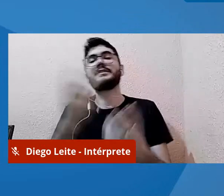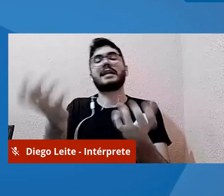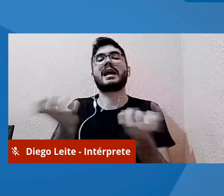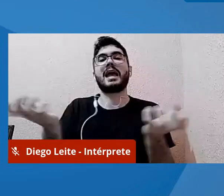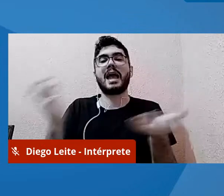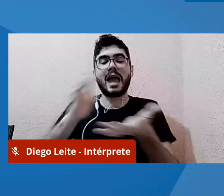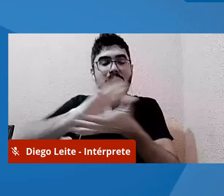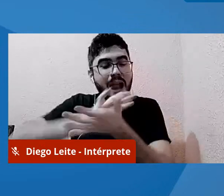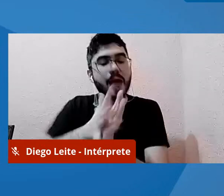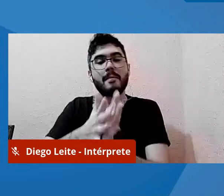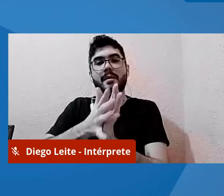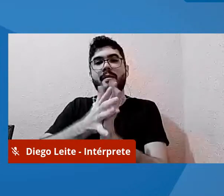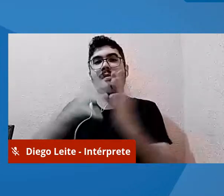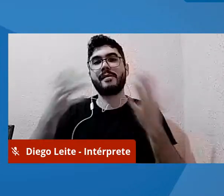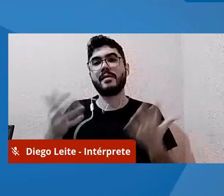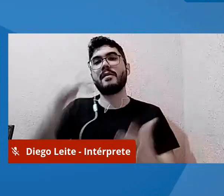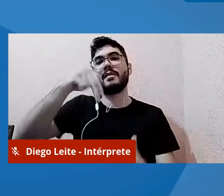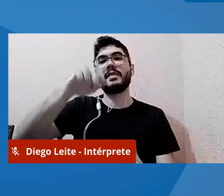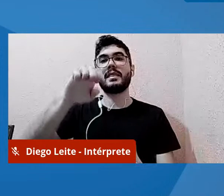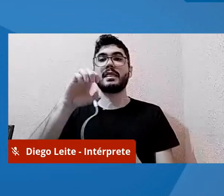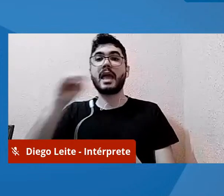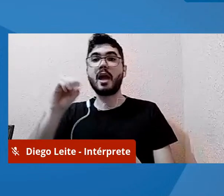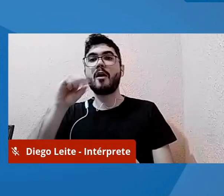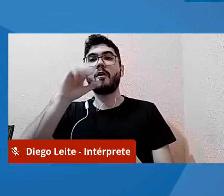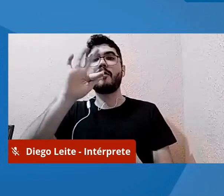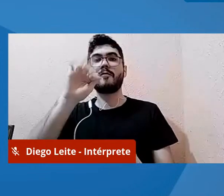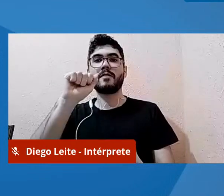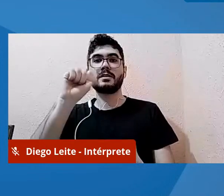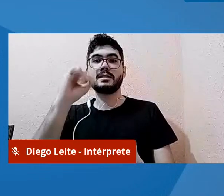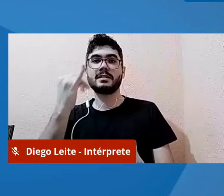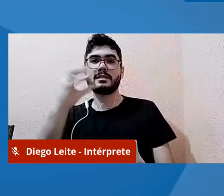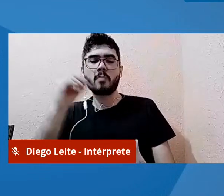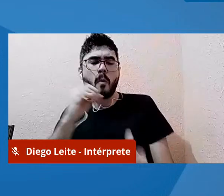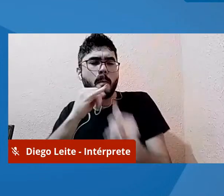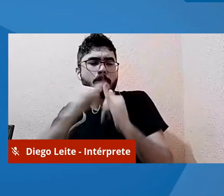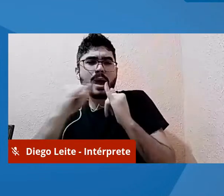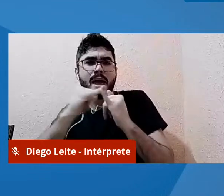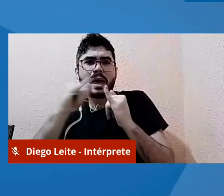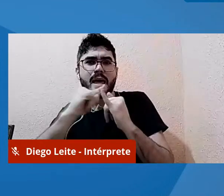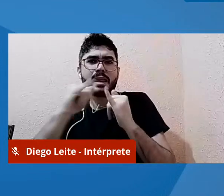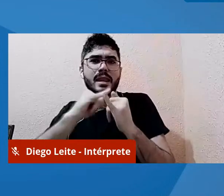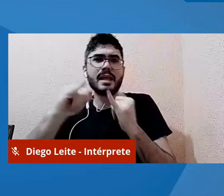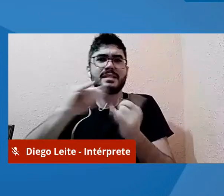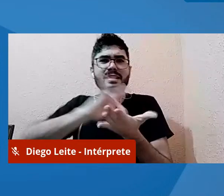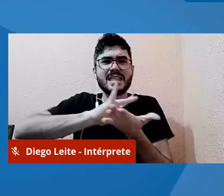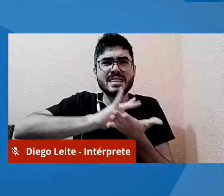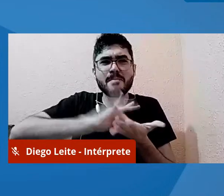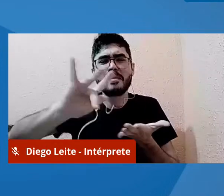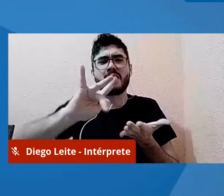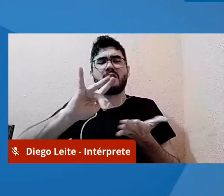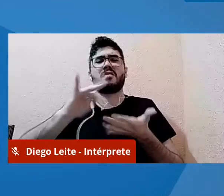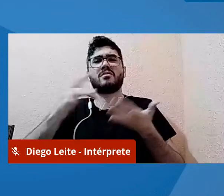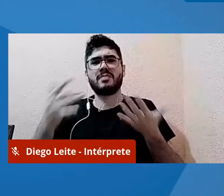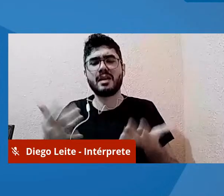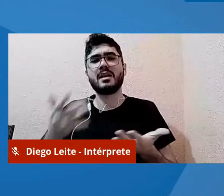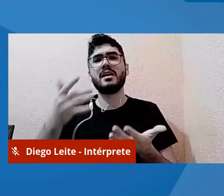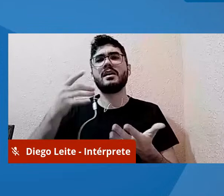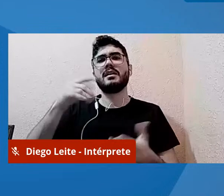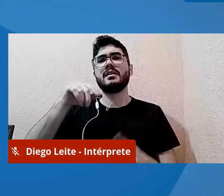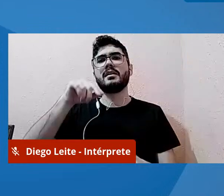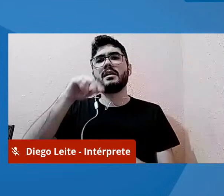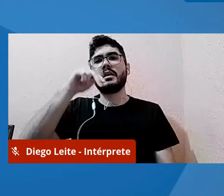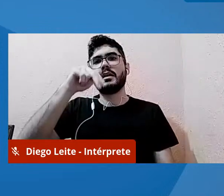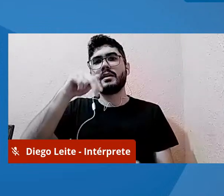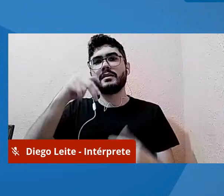inimigo da democracia. Ele quer acabar com a democracia. Ele faz tudo o que pode para limitar as liberdades